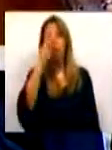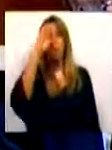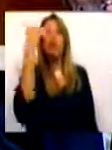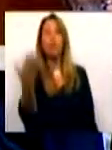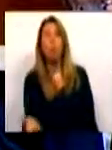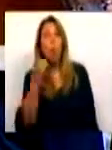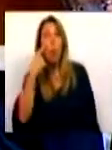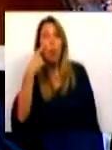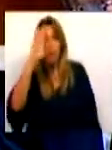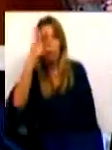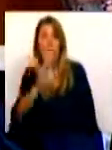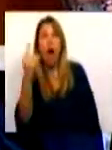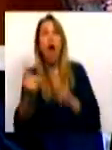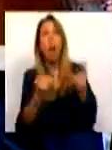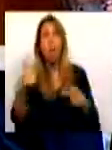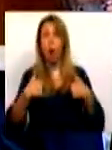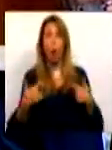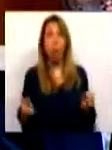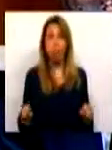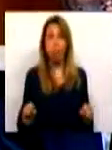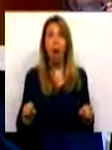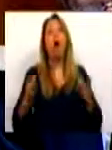eu não tenha e que lhe permita formular uma